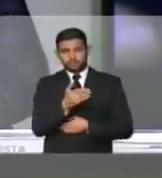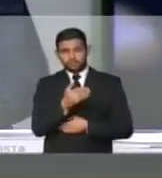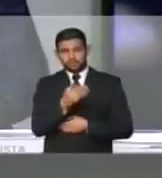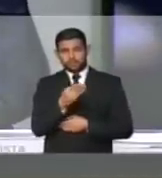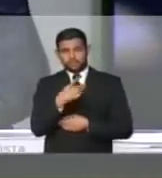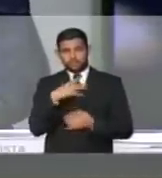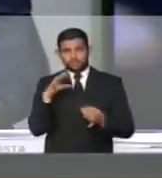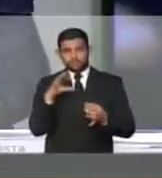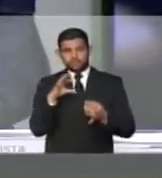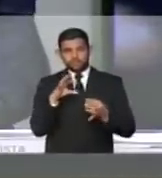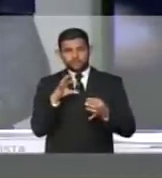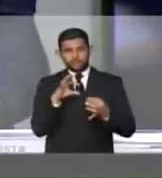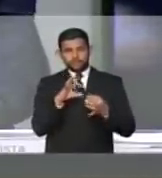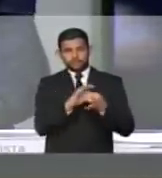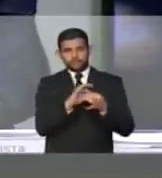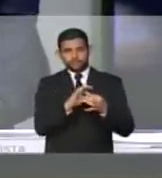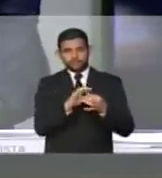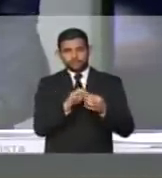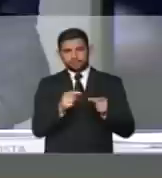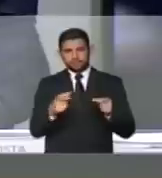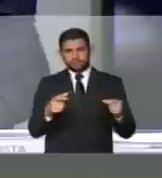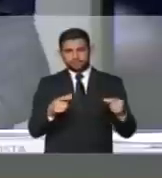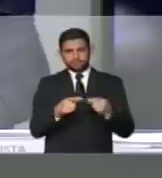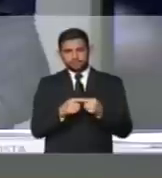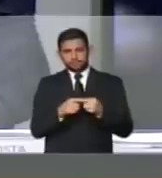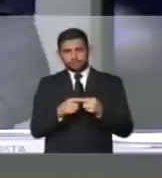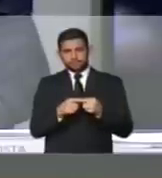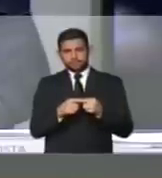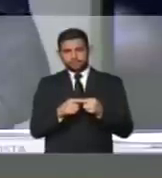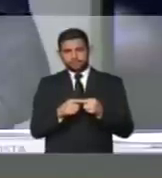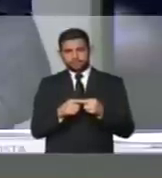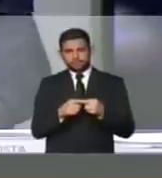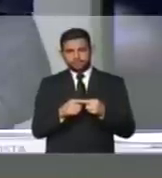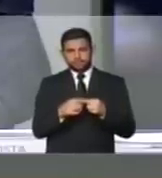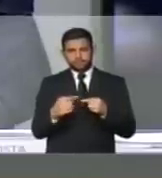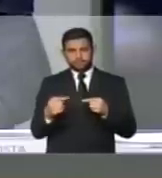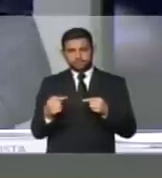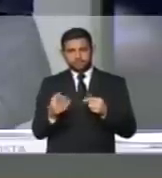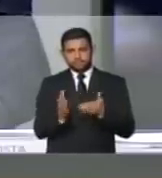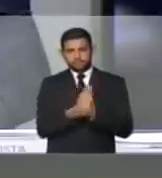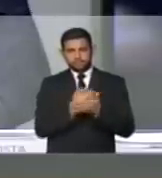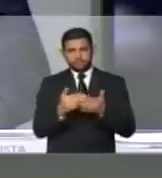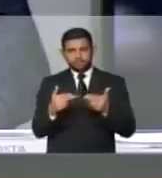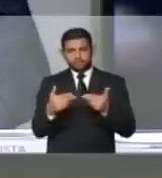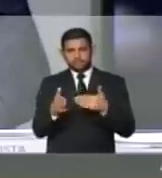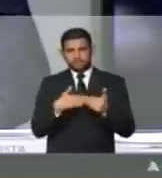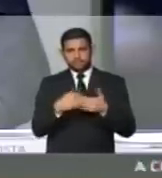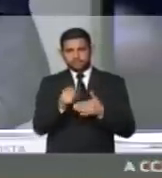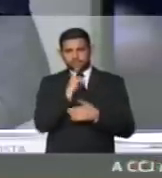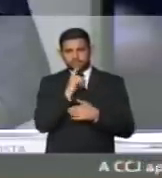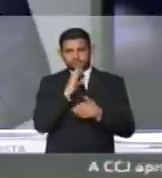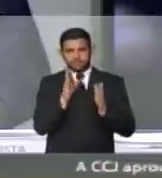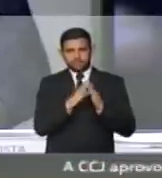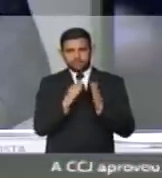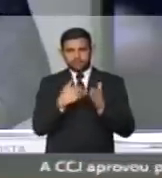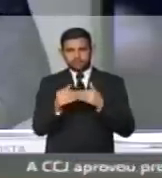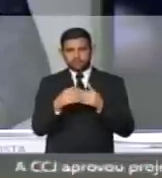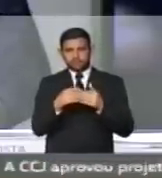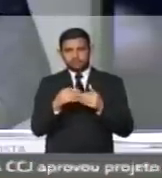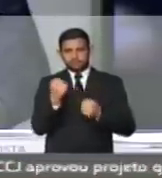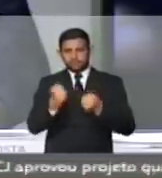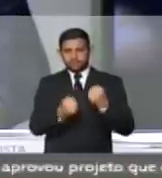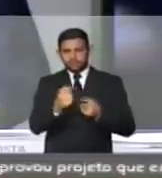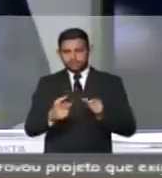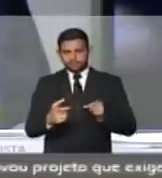a conexão de um chip para, né, um aparato, para seja geladeira em casa, seja seu